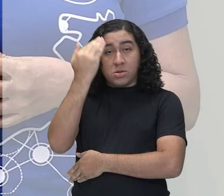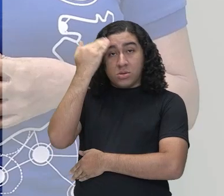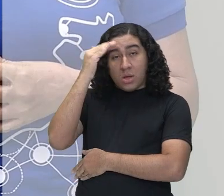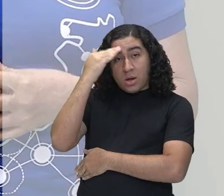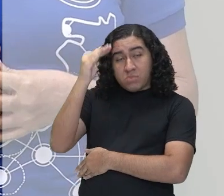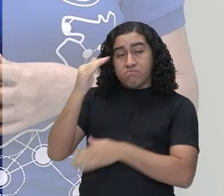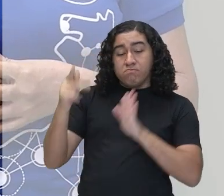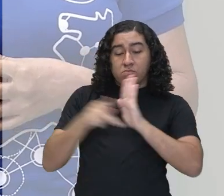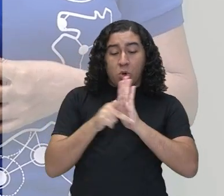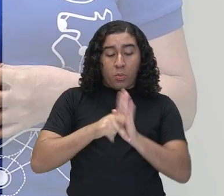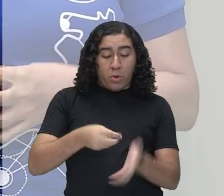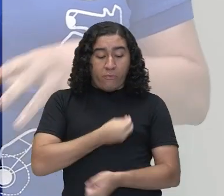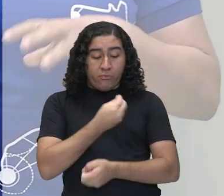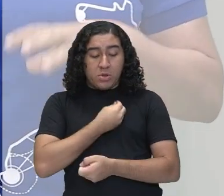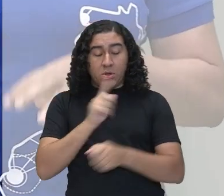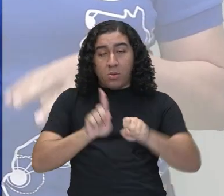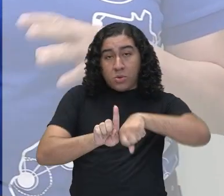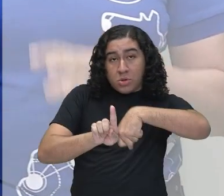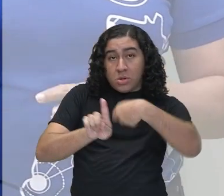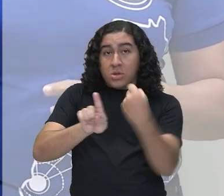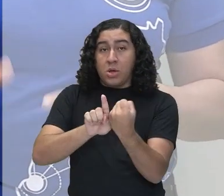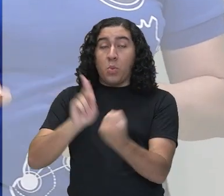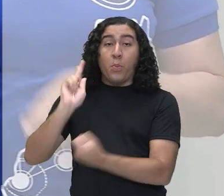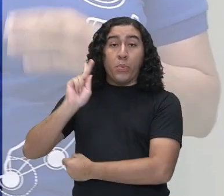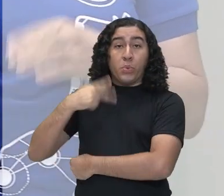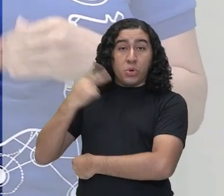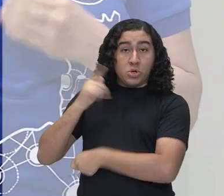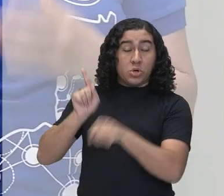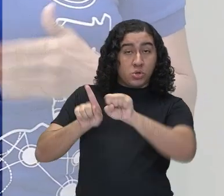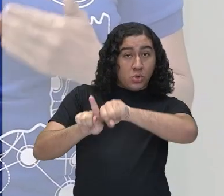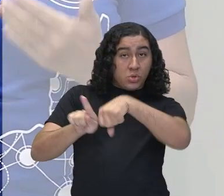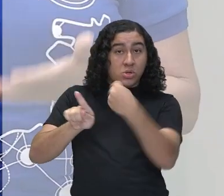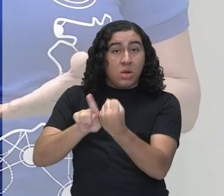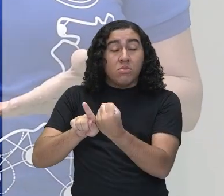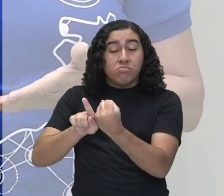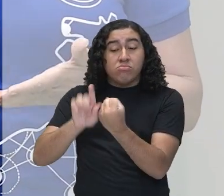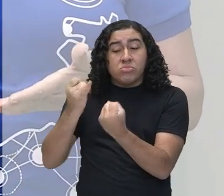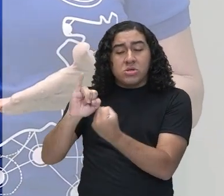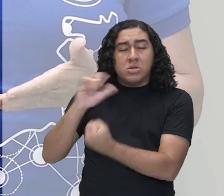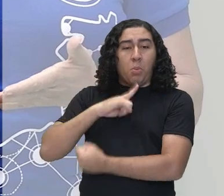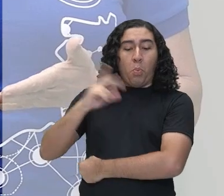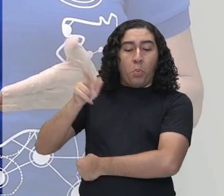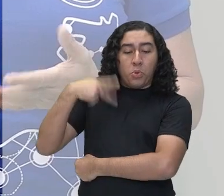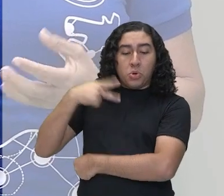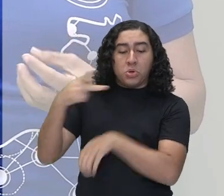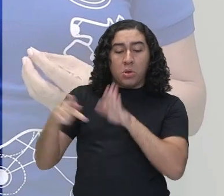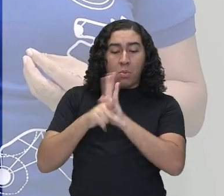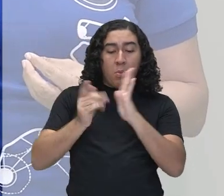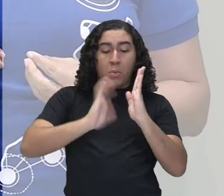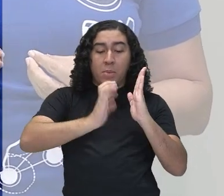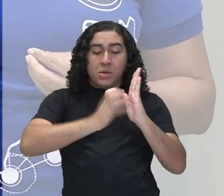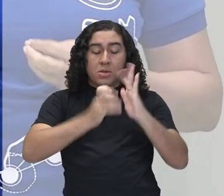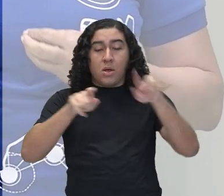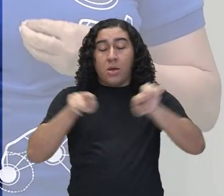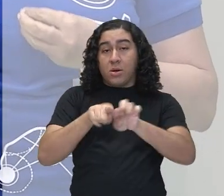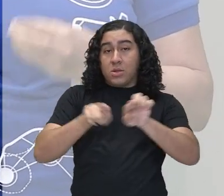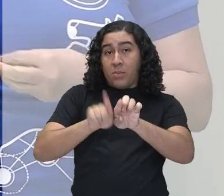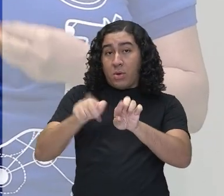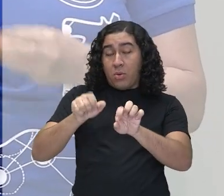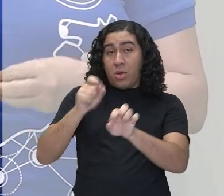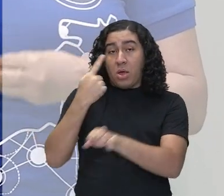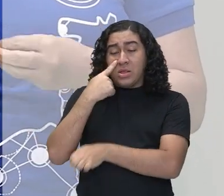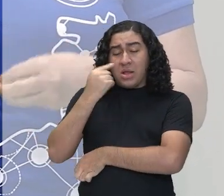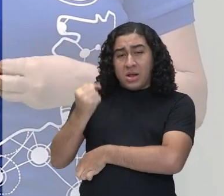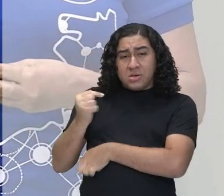vida político-social. Porque quando se fala em política, não vamos falar só em política partidária, o desinteresse era